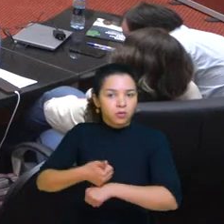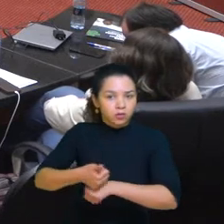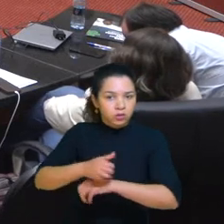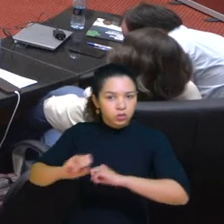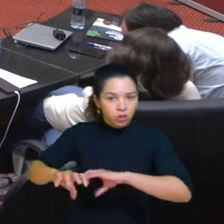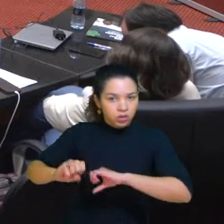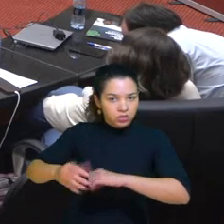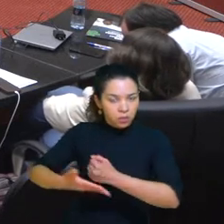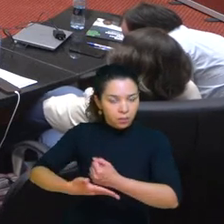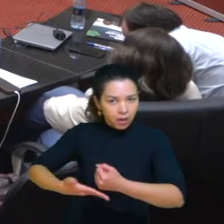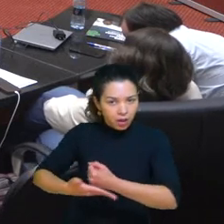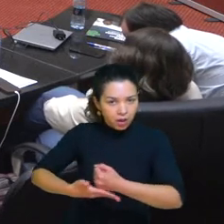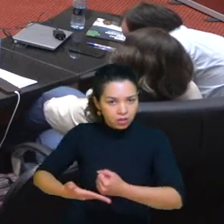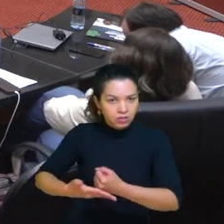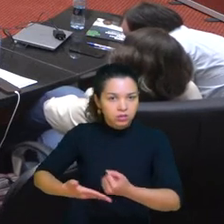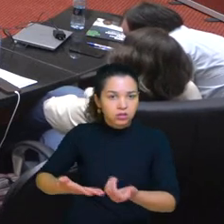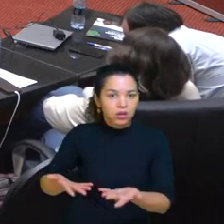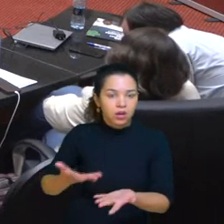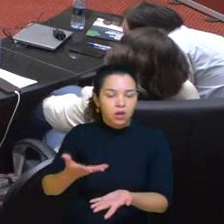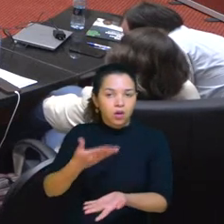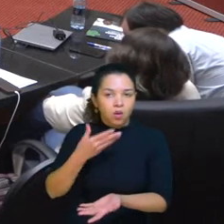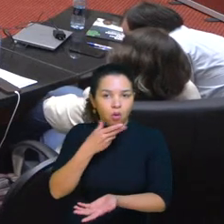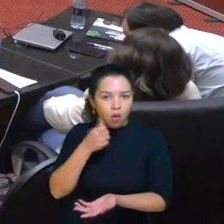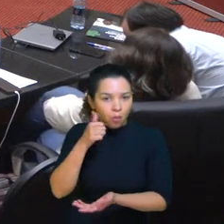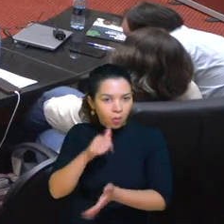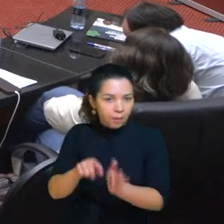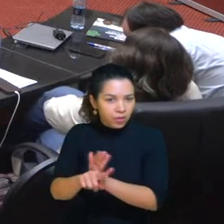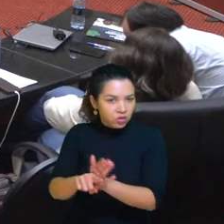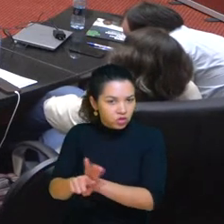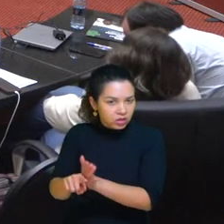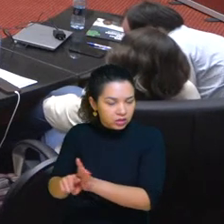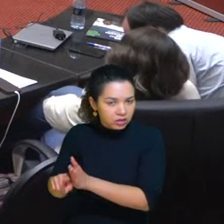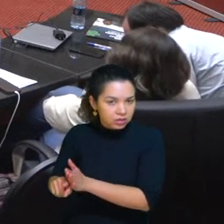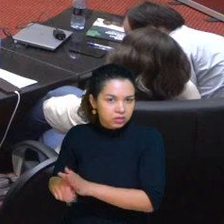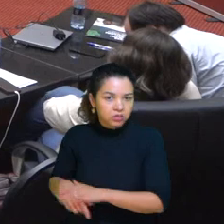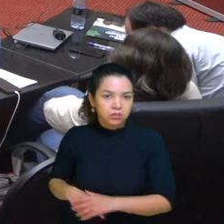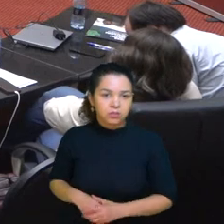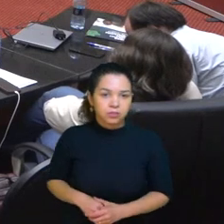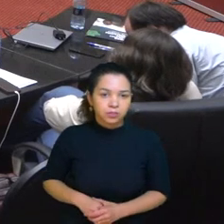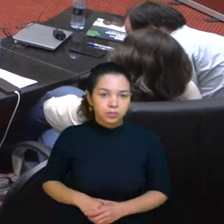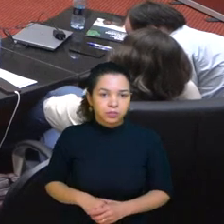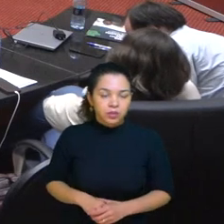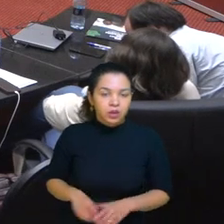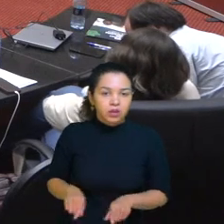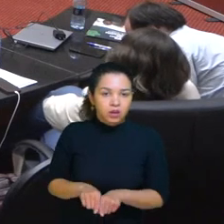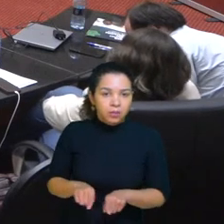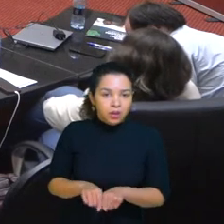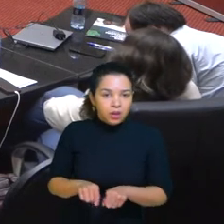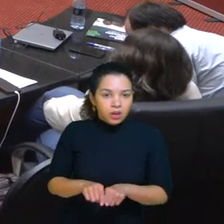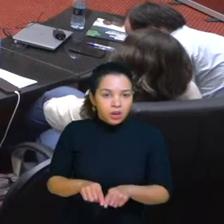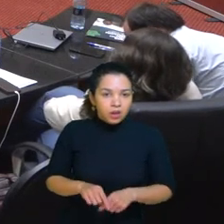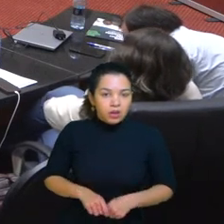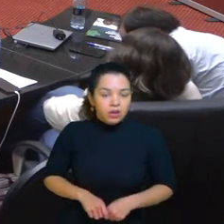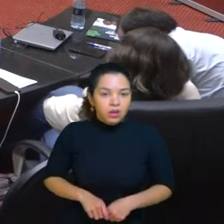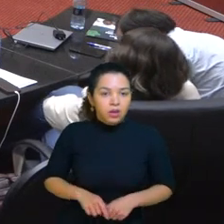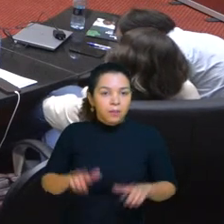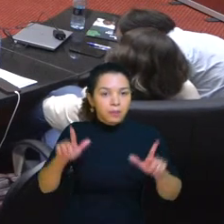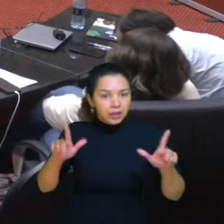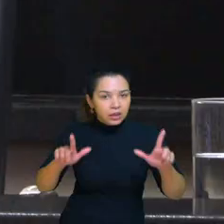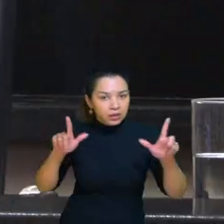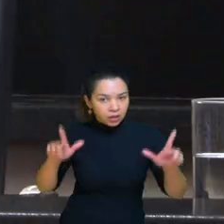Básica pesquisadores eh e militantes né da causa da formação de